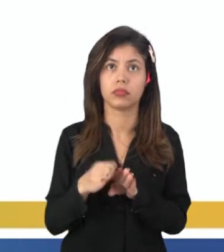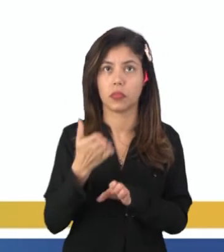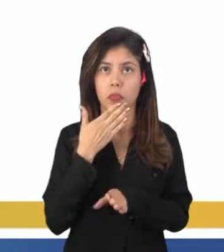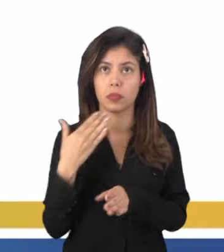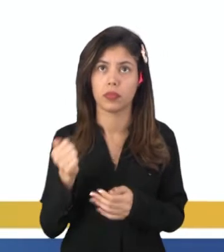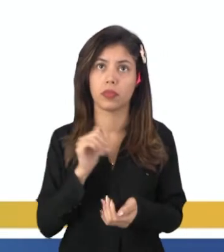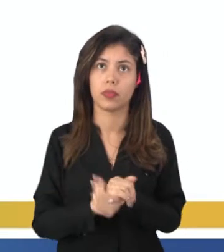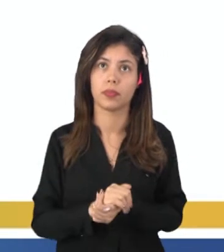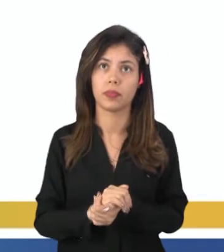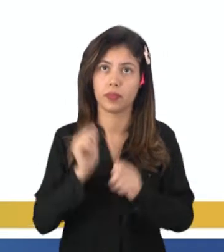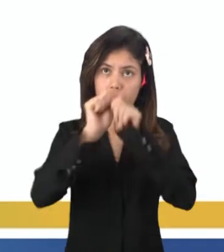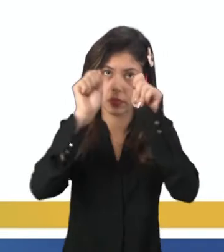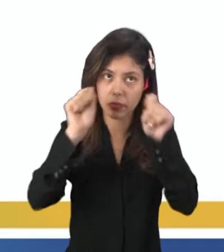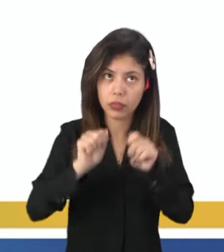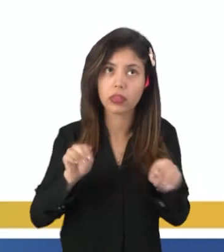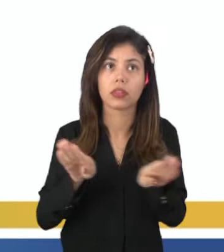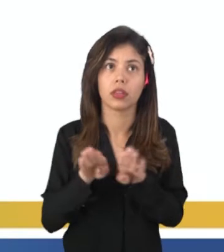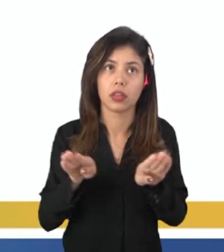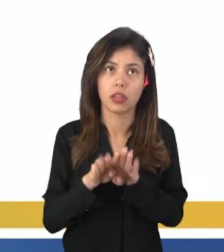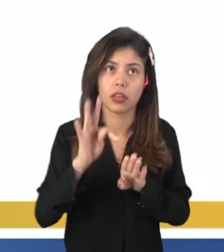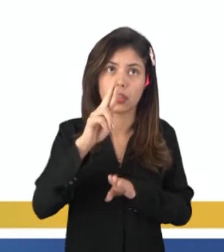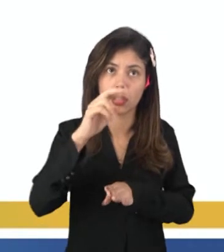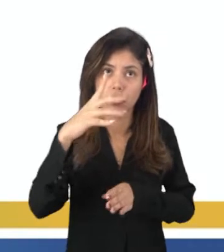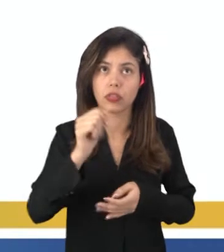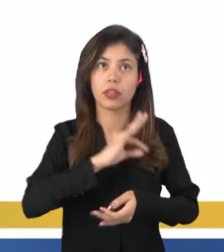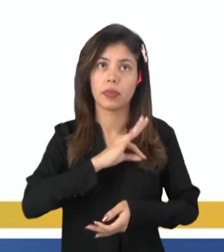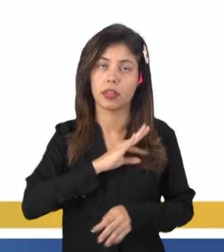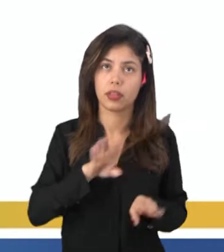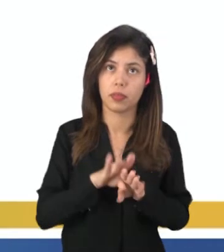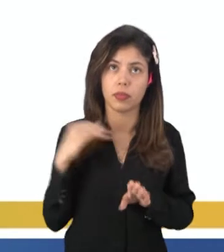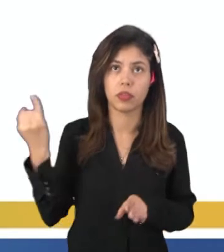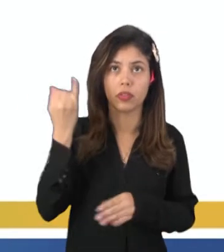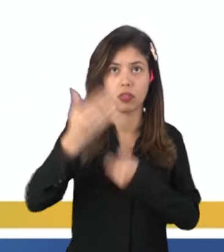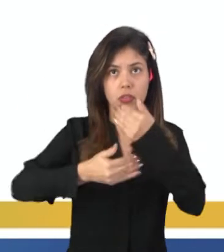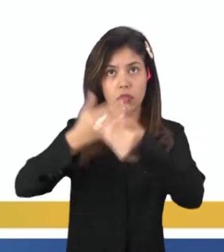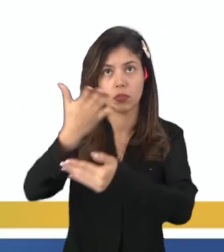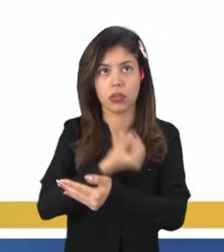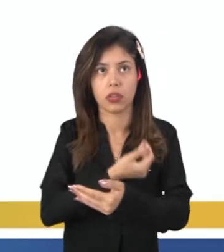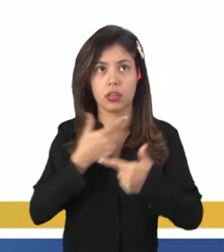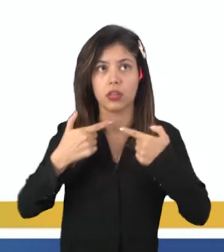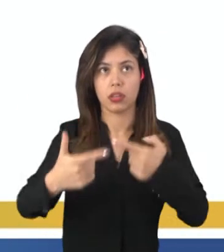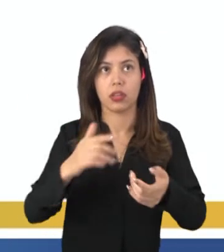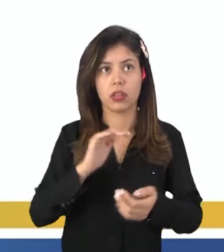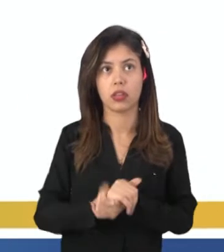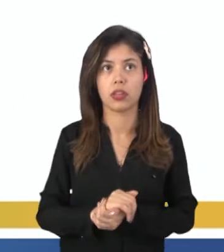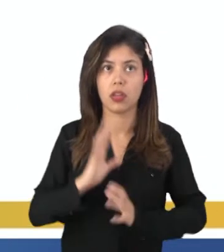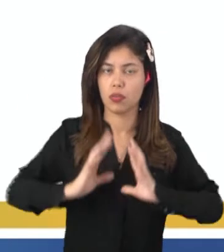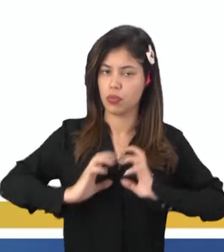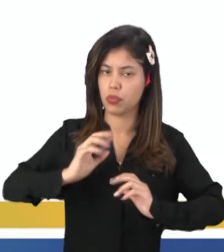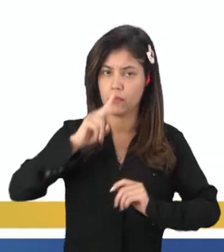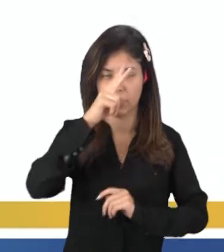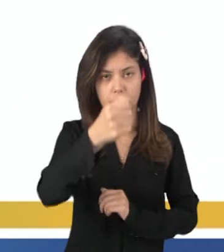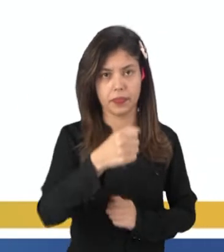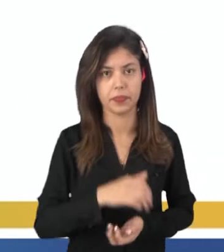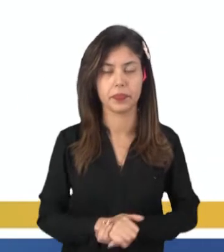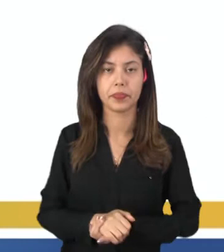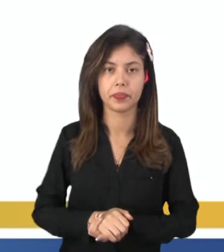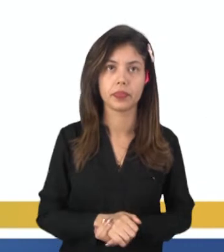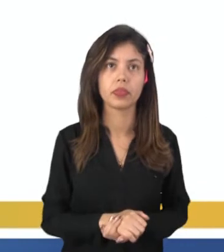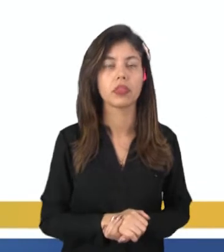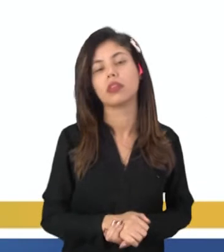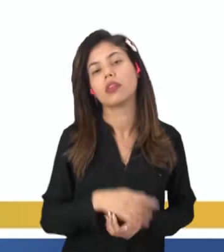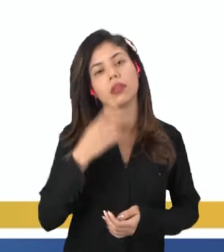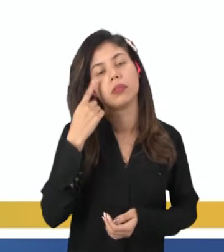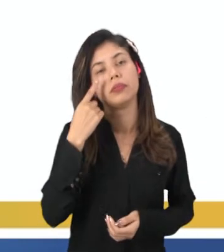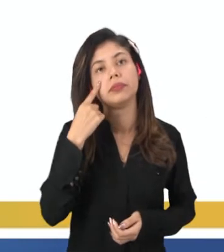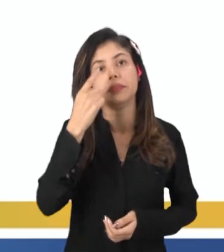artesanato, tanto na área têxtil quanto na militar, principalmente em decorrência das inúmeras guerras, né, pela disputa do poder. Então observe